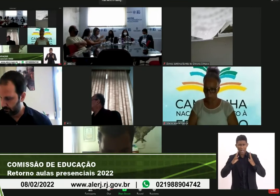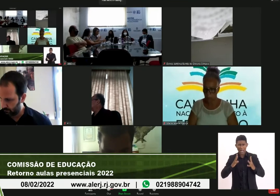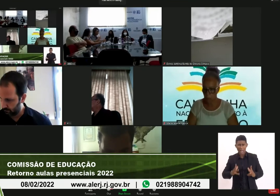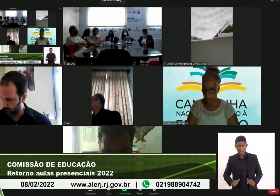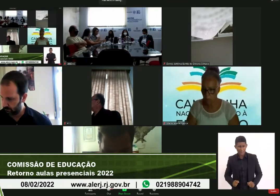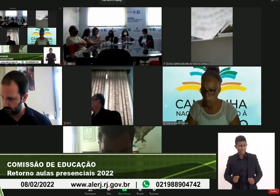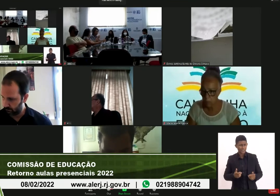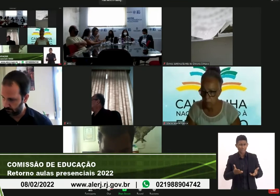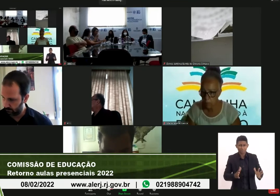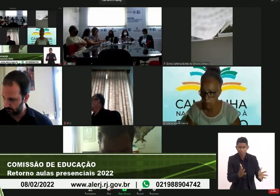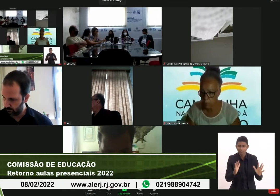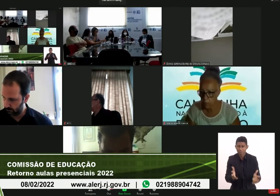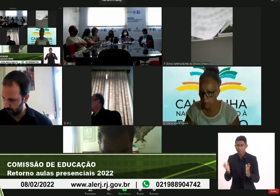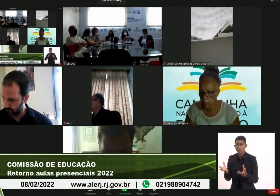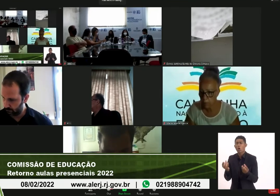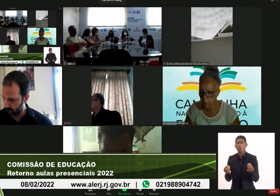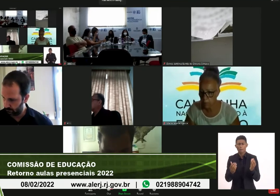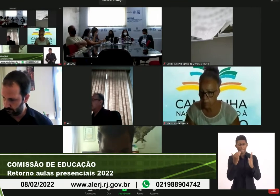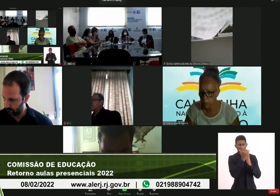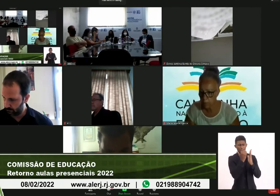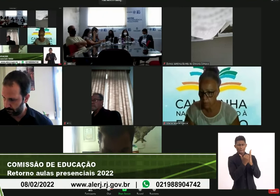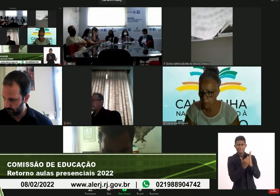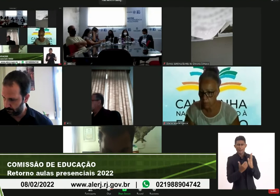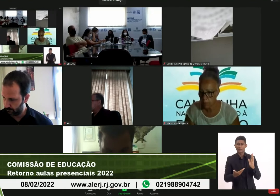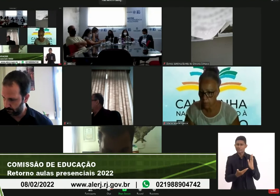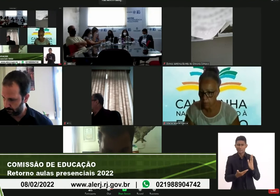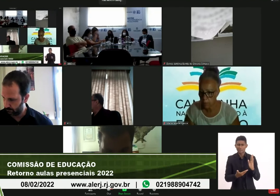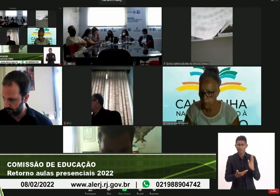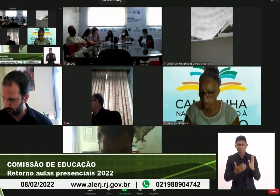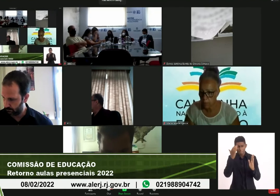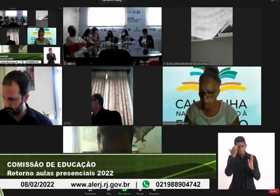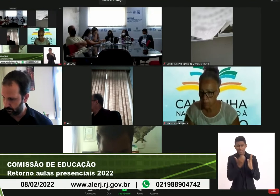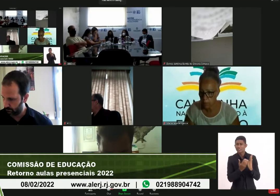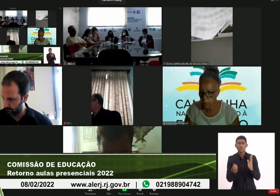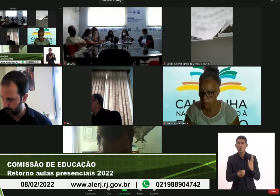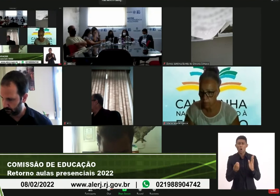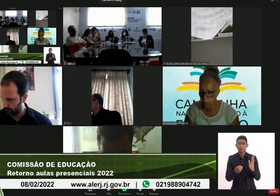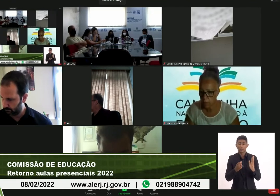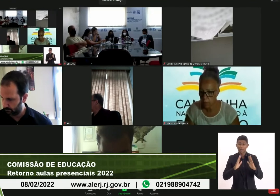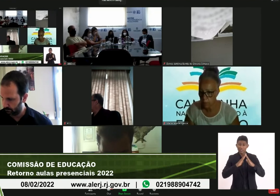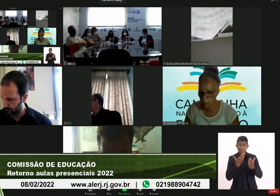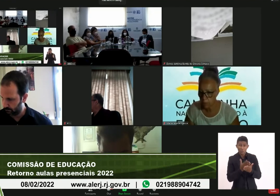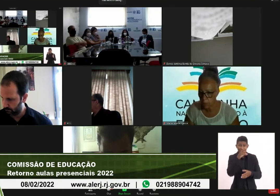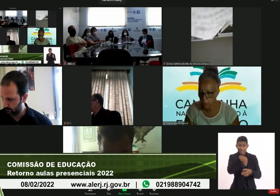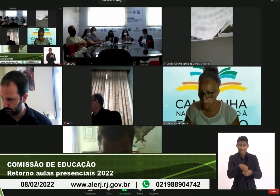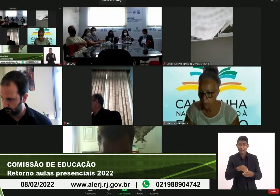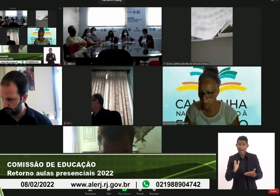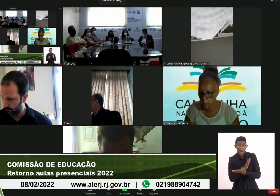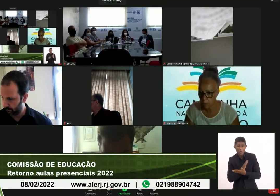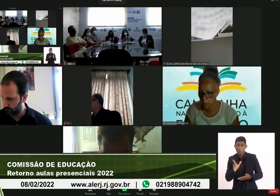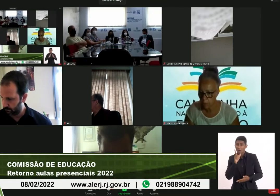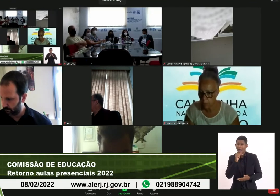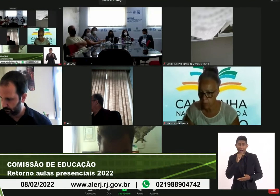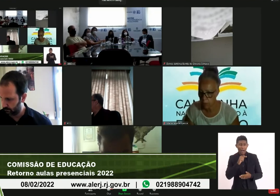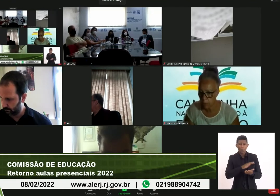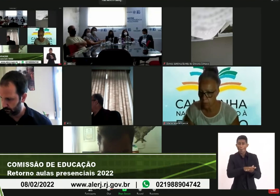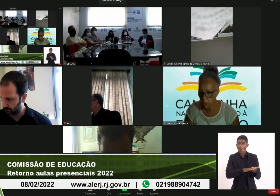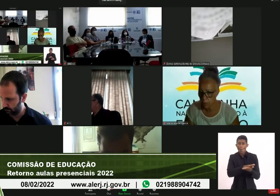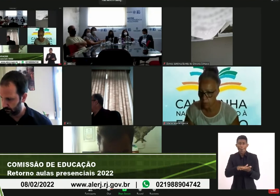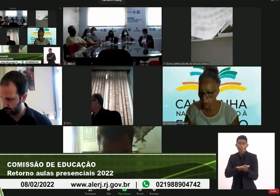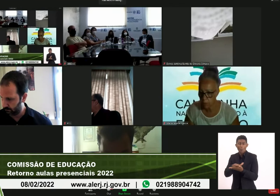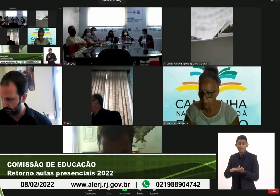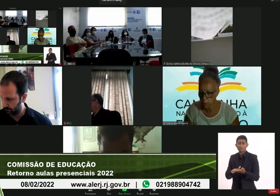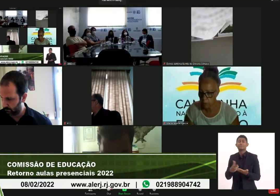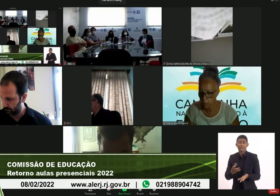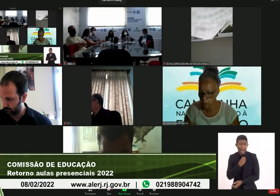é que você segue protocolo se tem escola que não tem água? Tem escola que não tem água? Como é que vai ter álcool gel? Tem